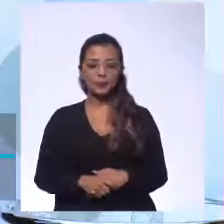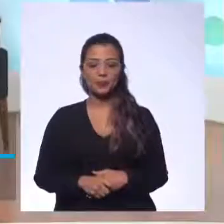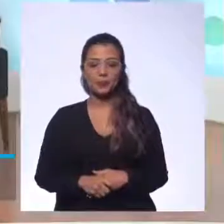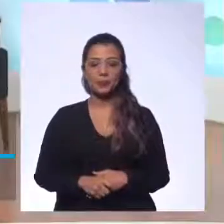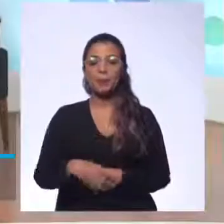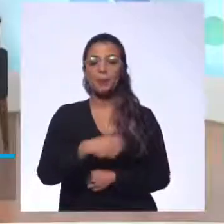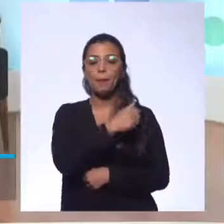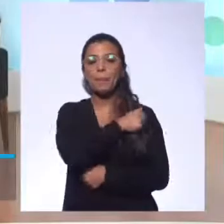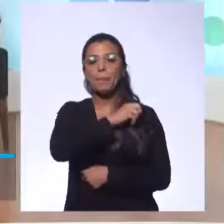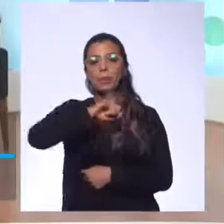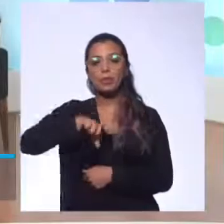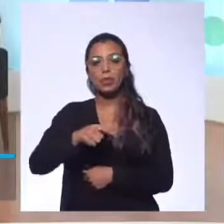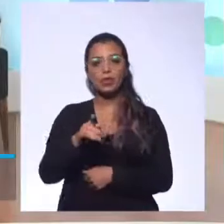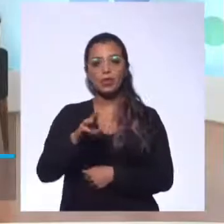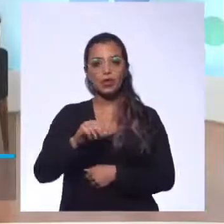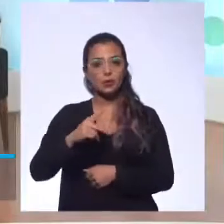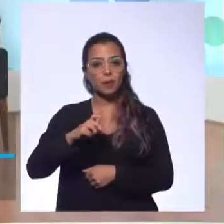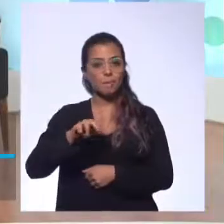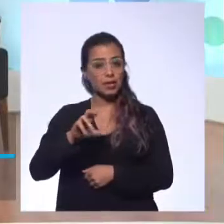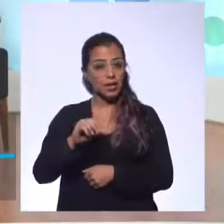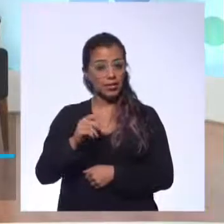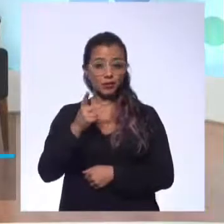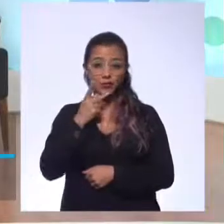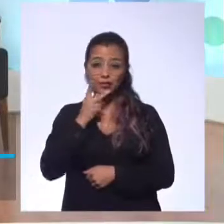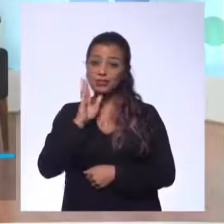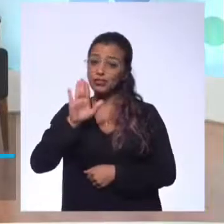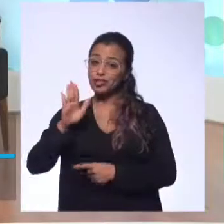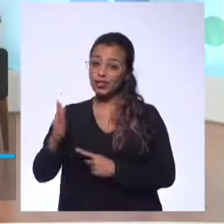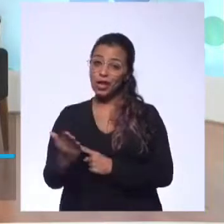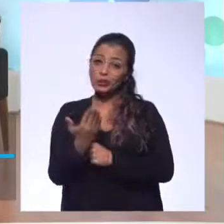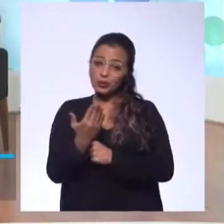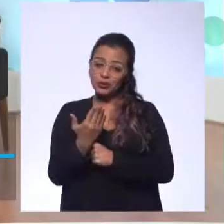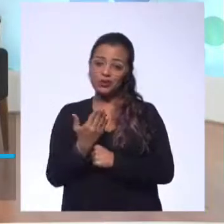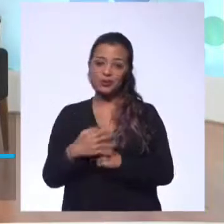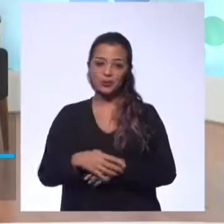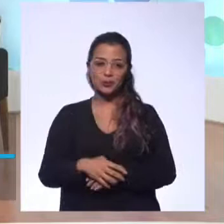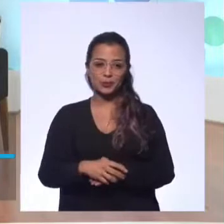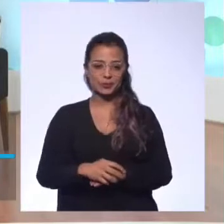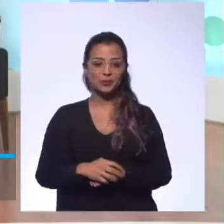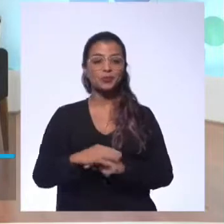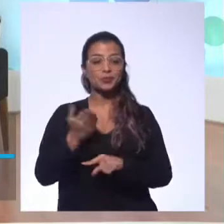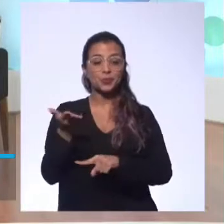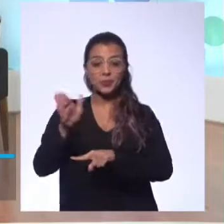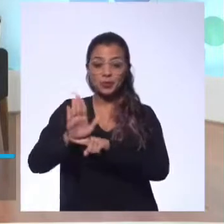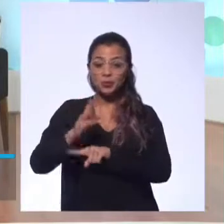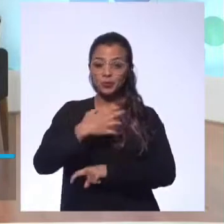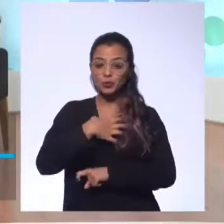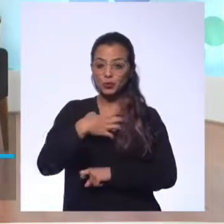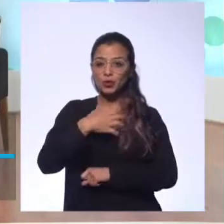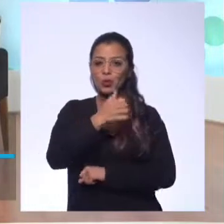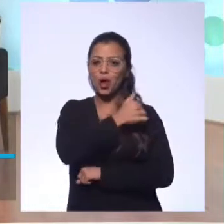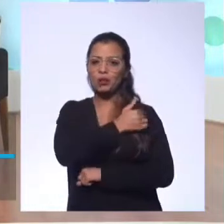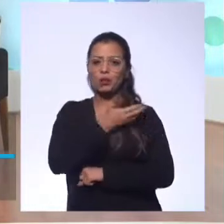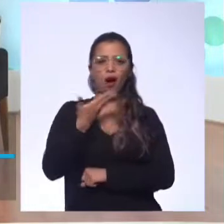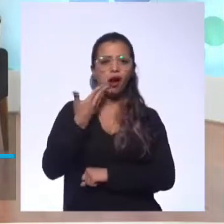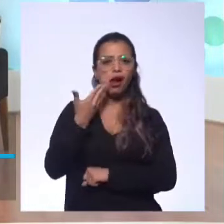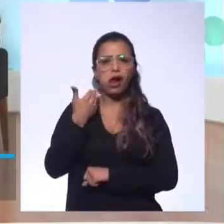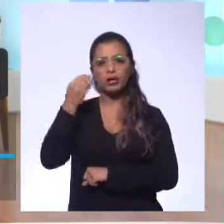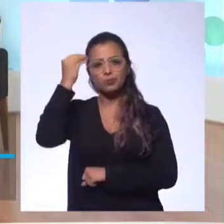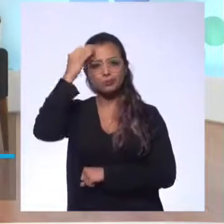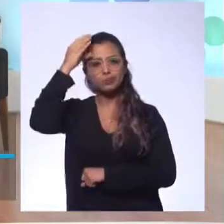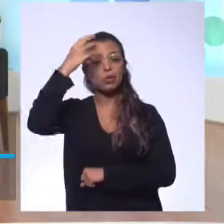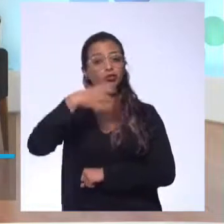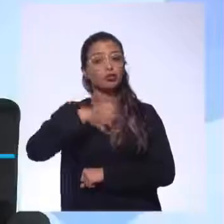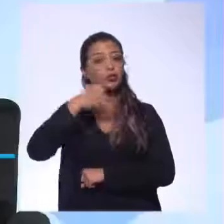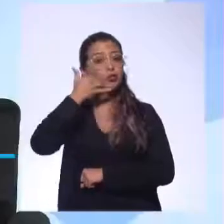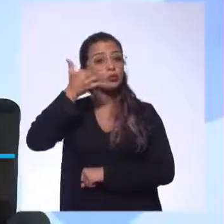João Pedro colocou assim: já está ajudando. Aí deu até uma risadinha. Tá, ajudando de uma maneira que os alunos absorvem conhecimentos necessários através do